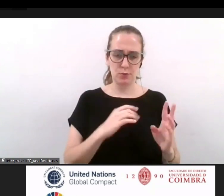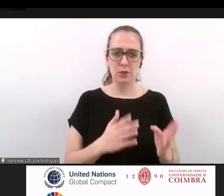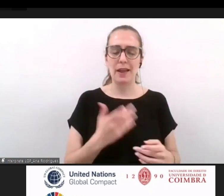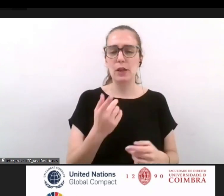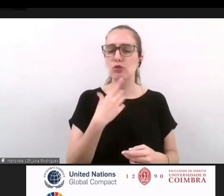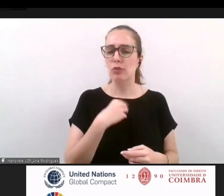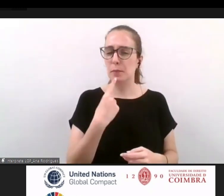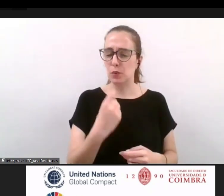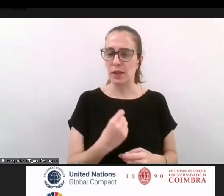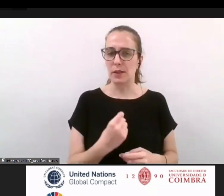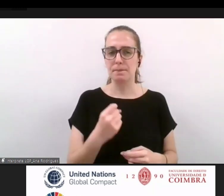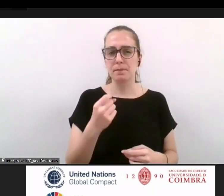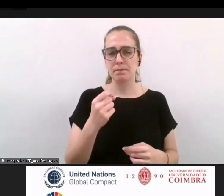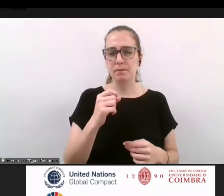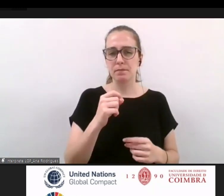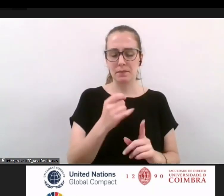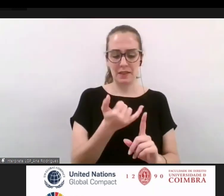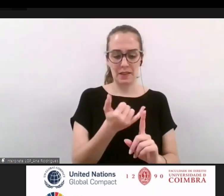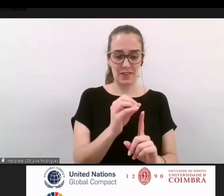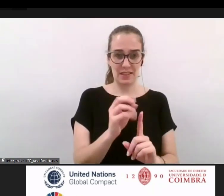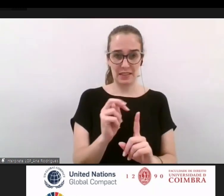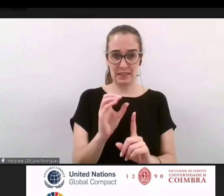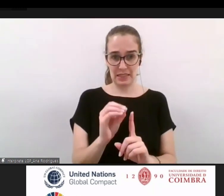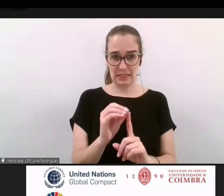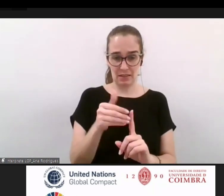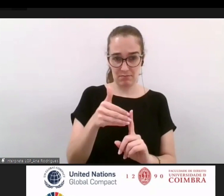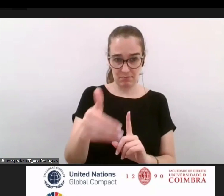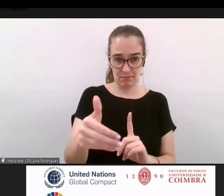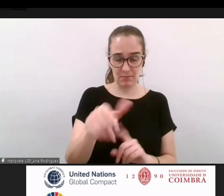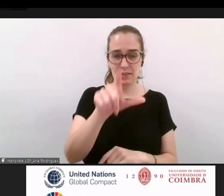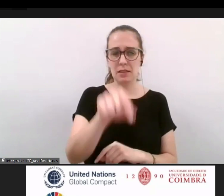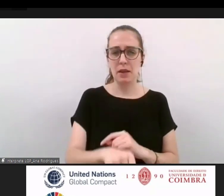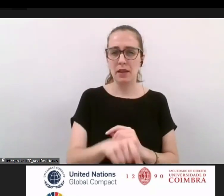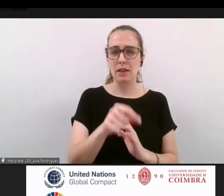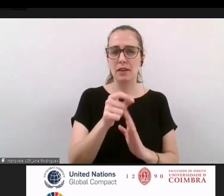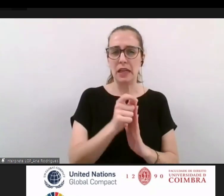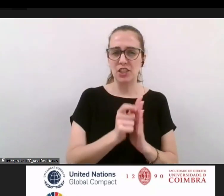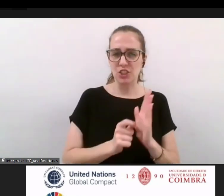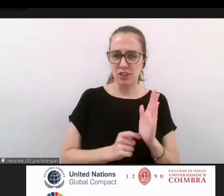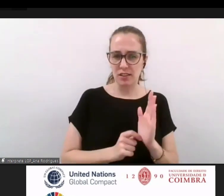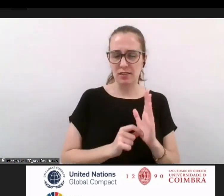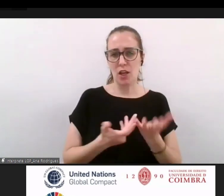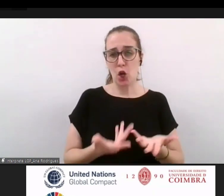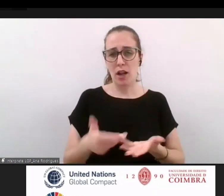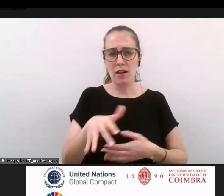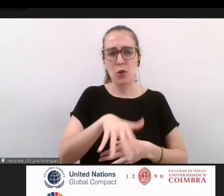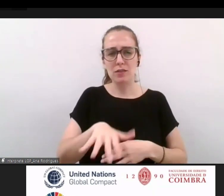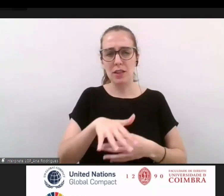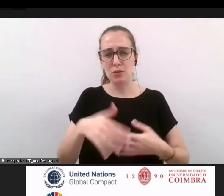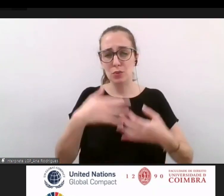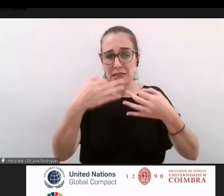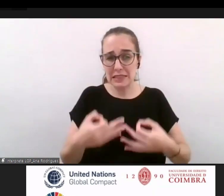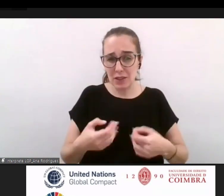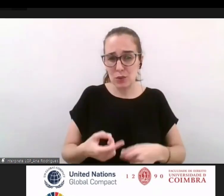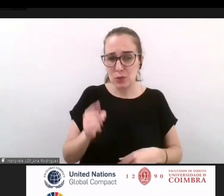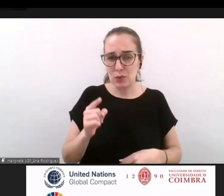que perspectivam a Agenda 2030 e os ODS neste contexto global incerto. Há aquele